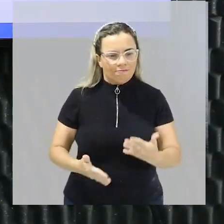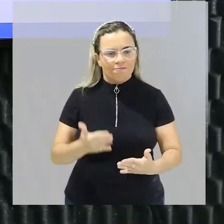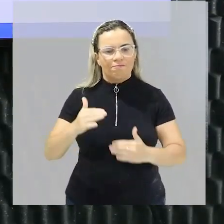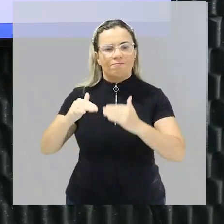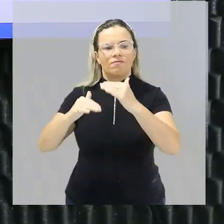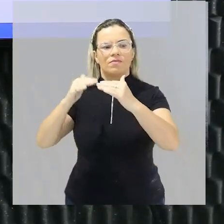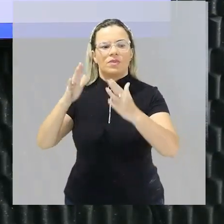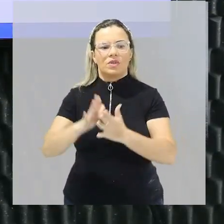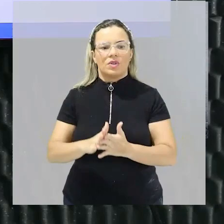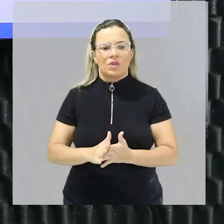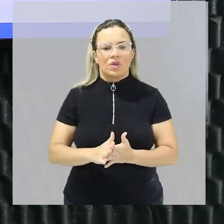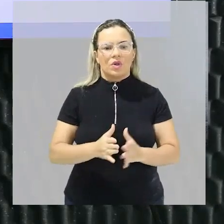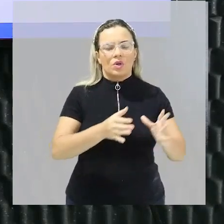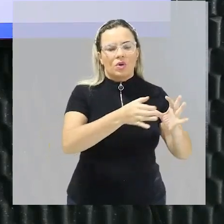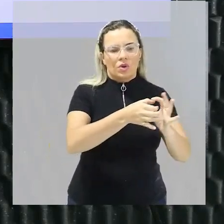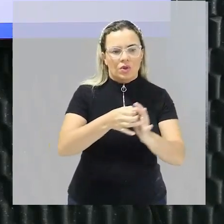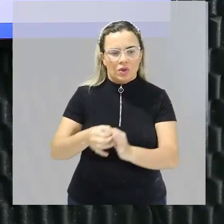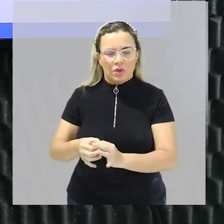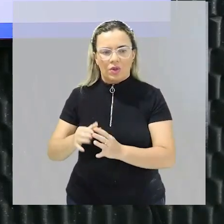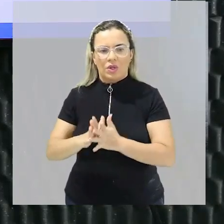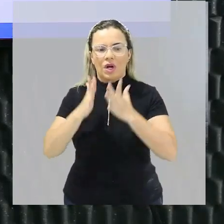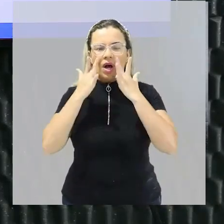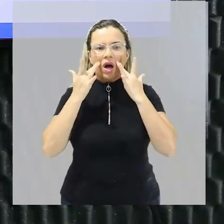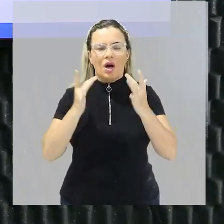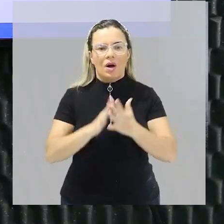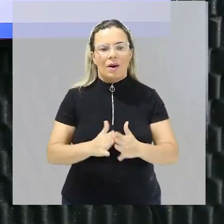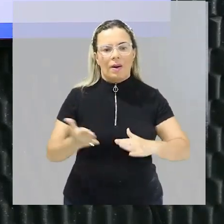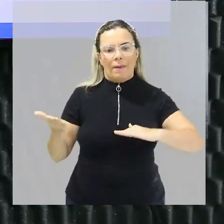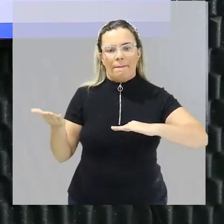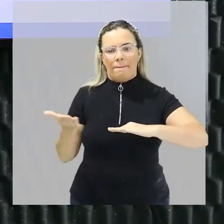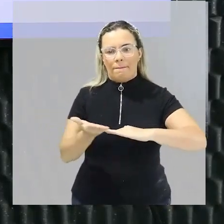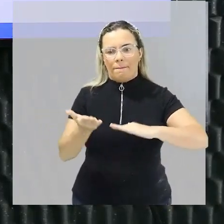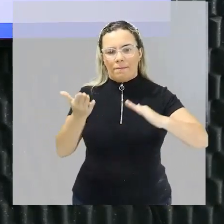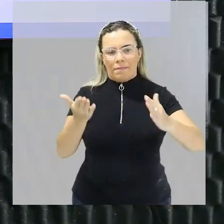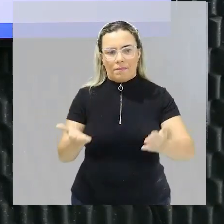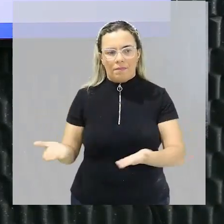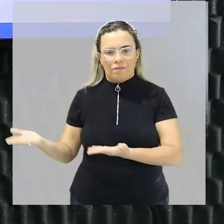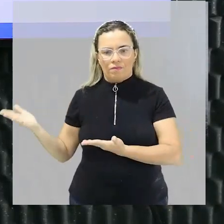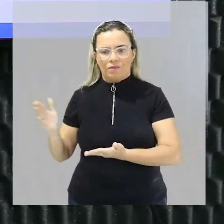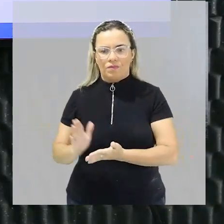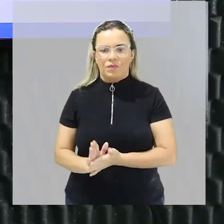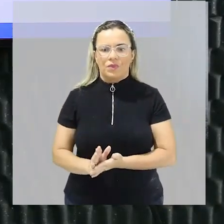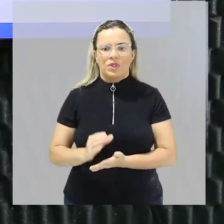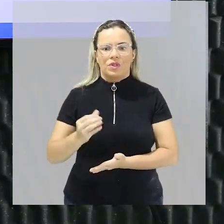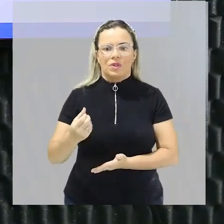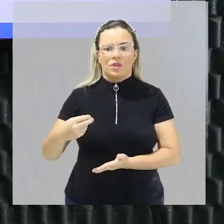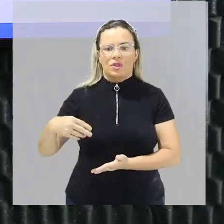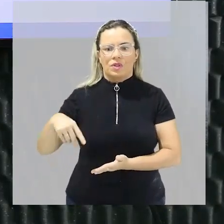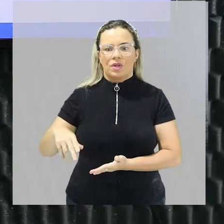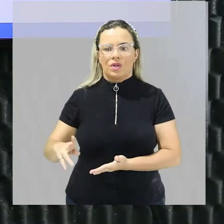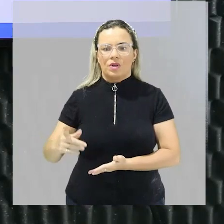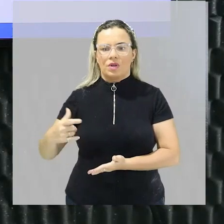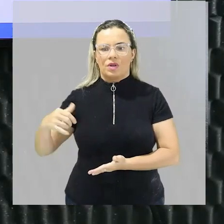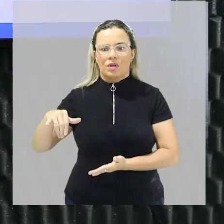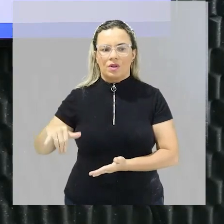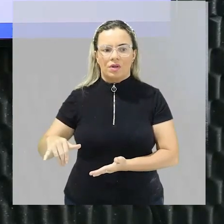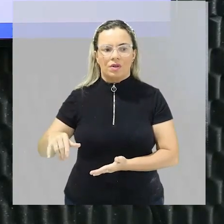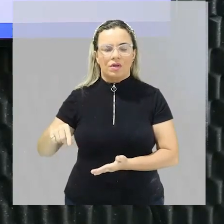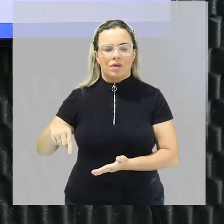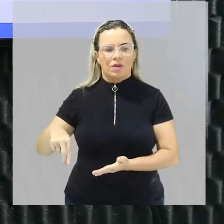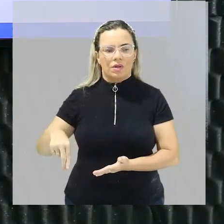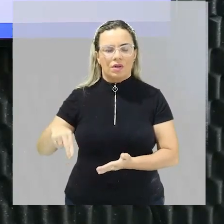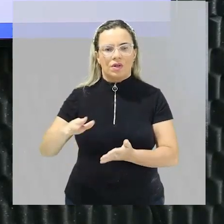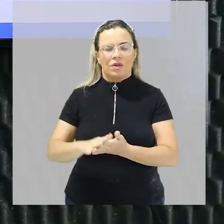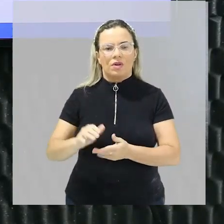arte contemporânea, o texto da autora Anne Cauquelin reflete as ações que explicitam o